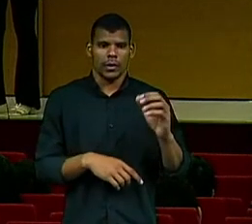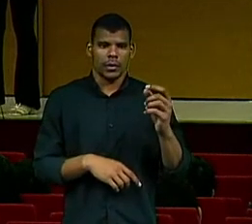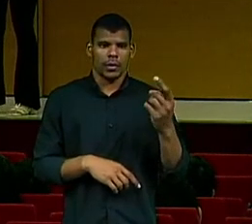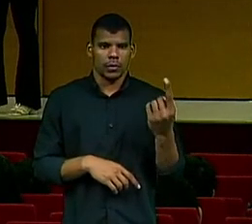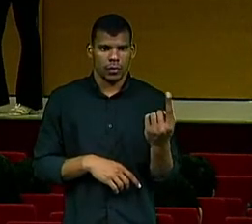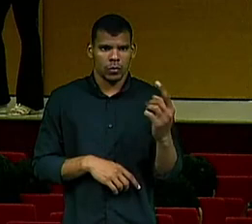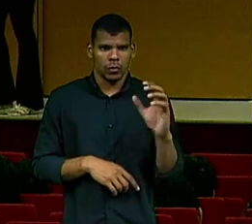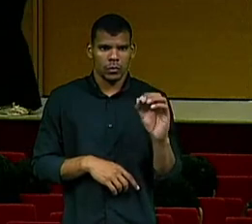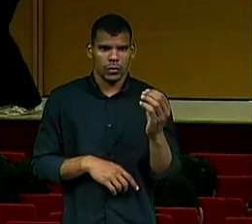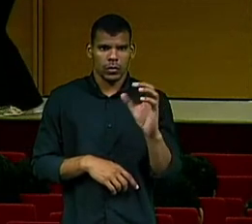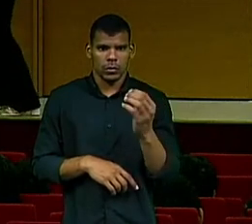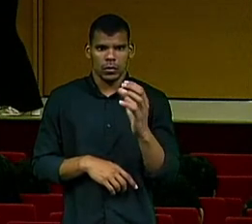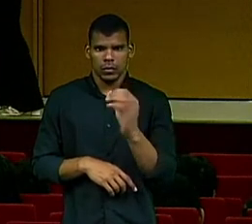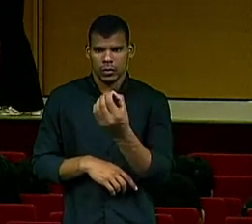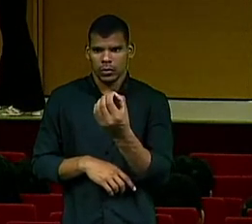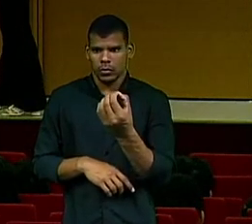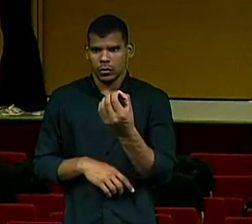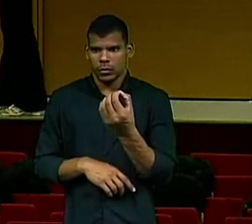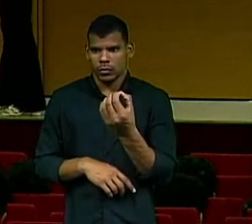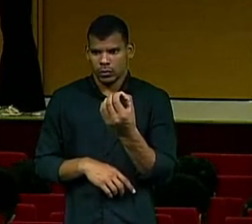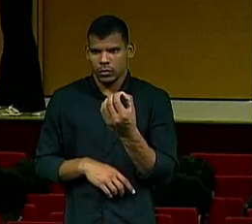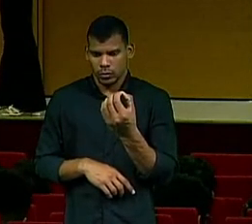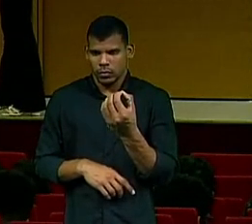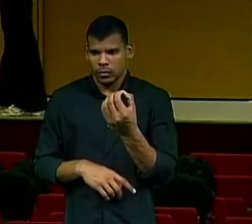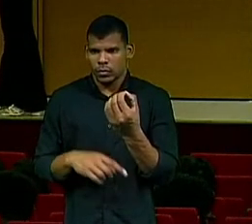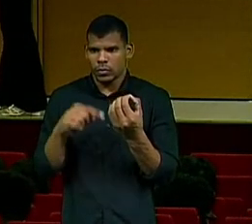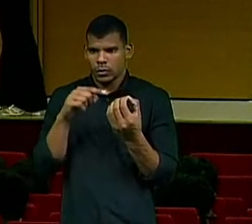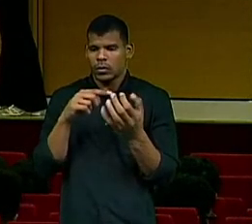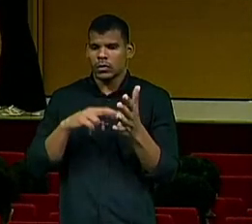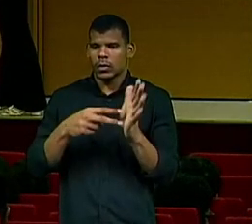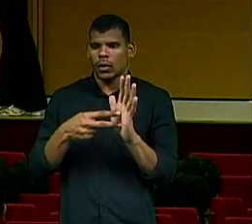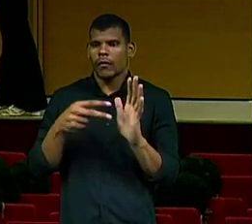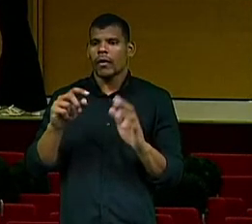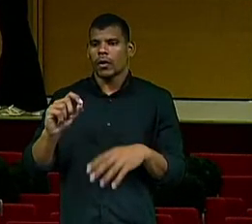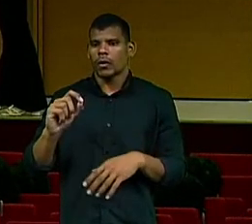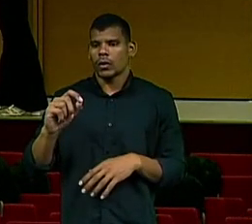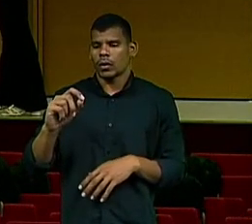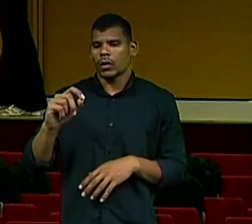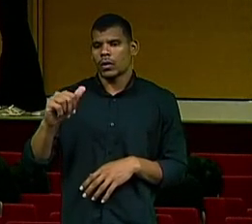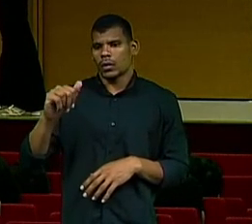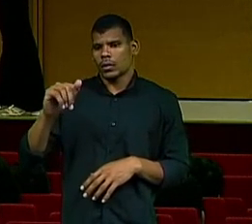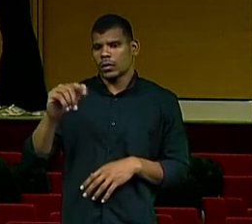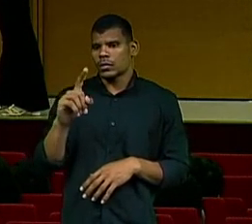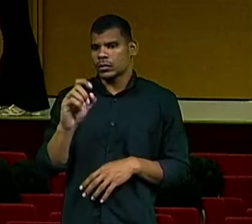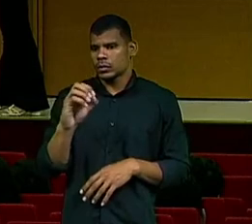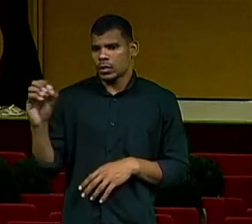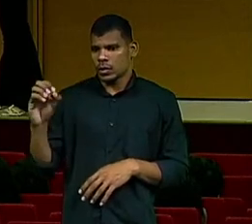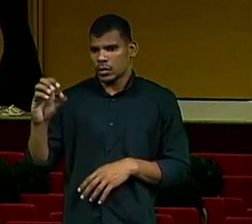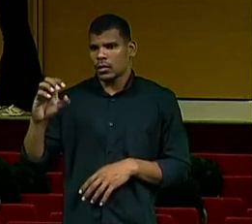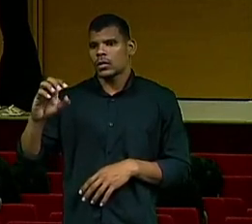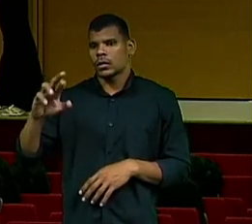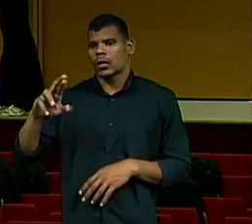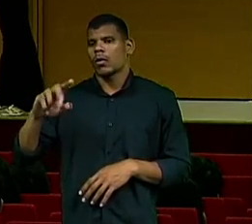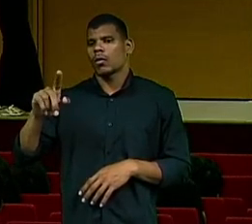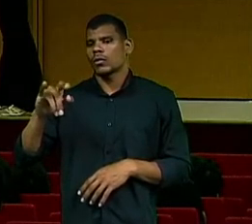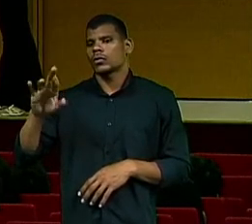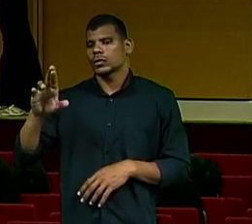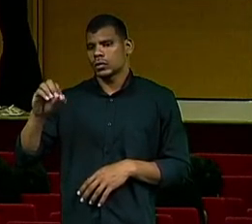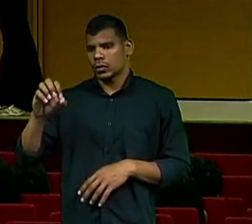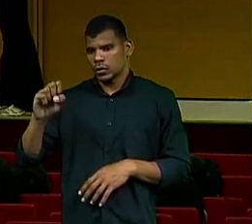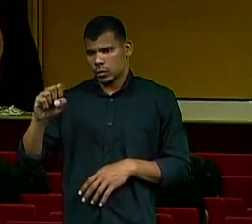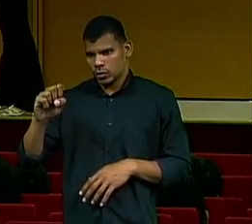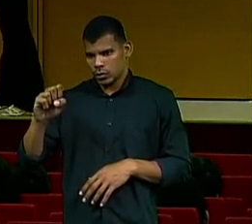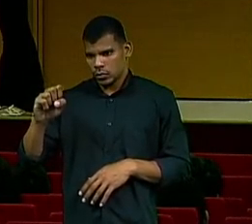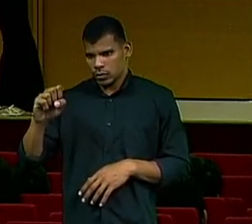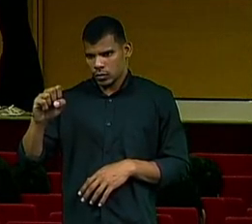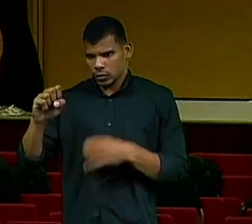segurada nessa inflação tá e eu quero que dizer Esse Plano Cruzado além da nomeação dessa nova moeda a gente vai